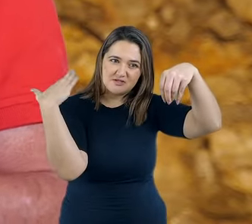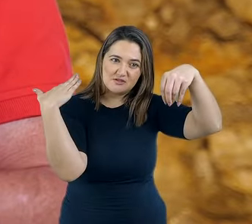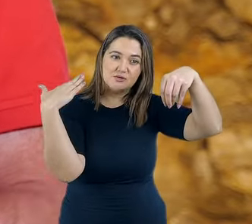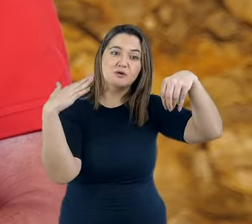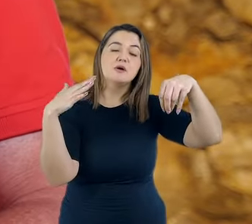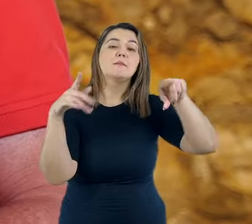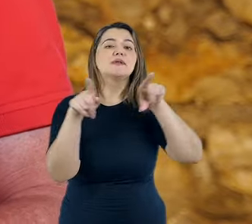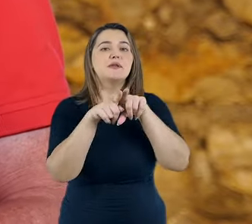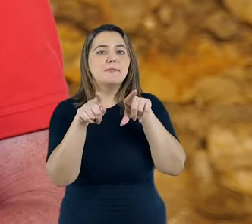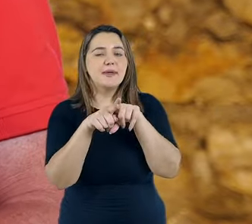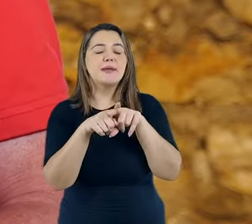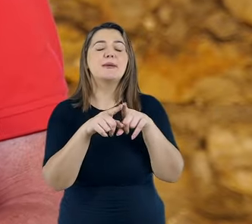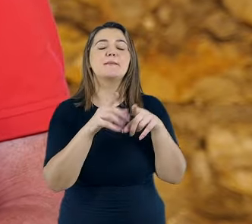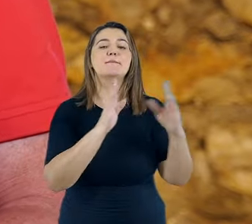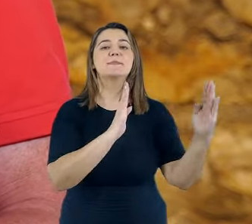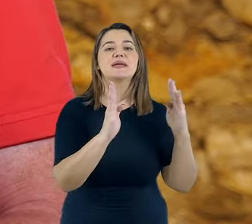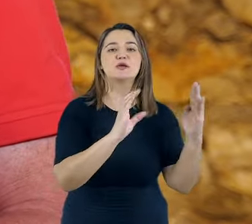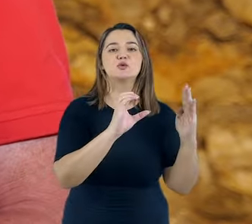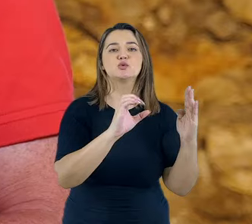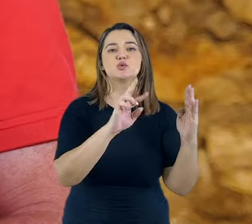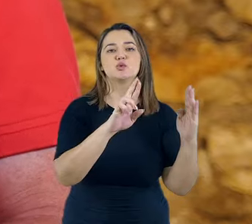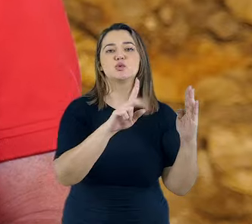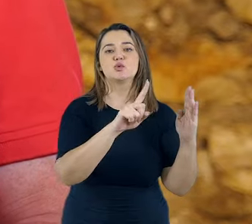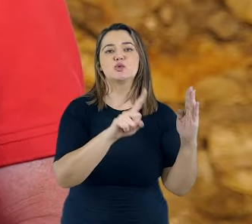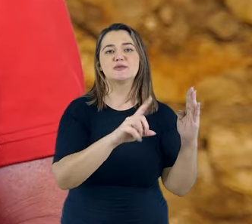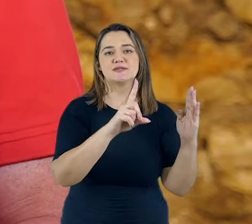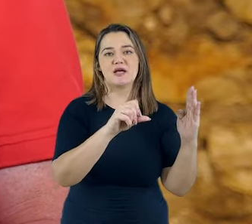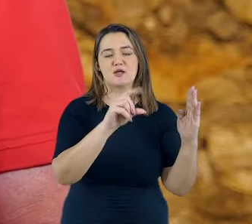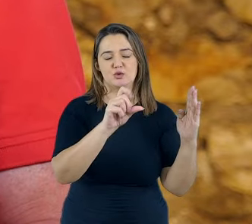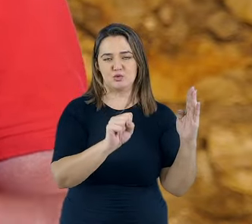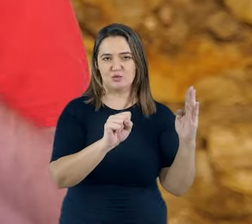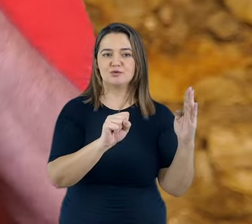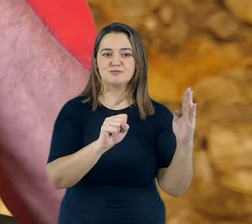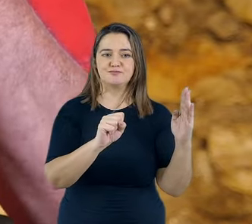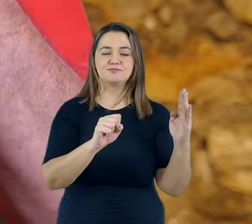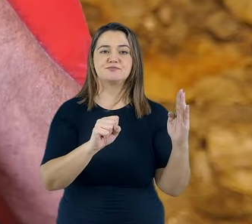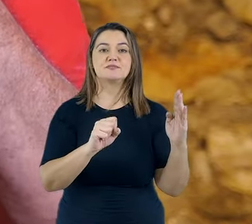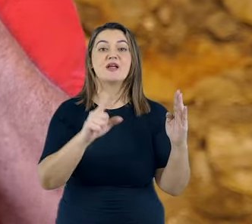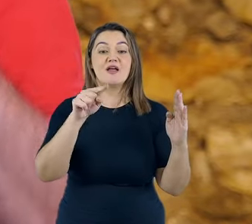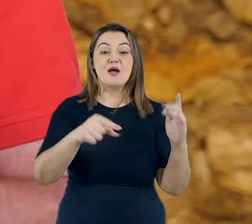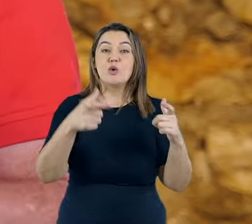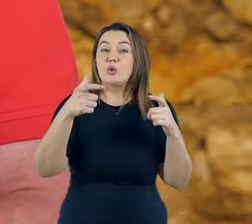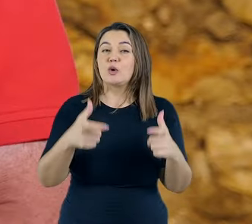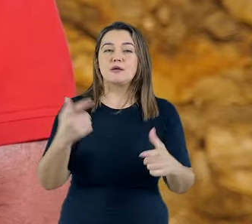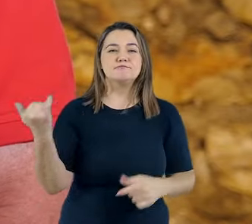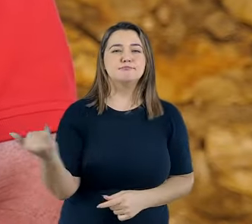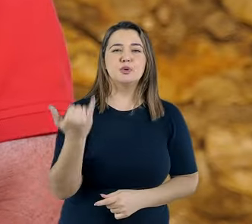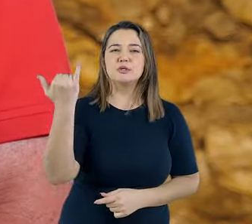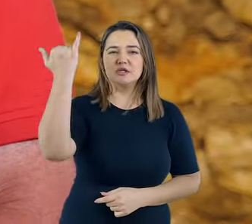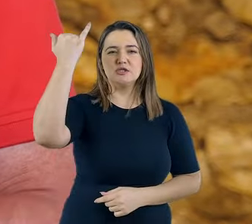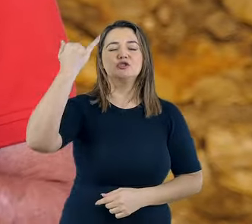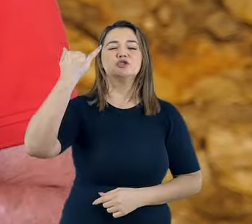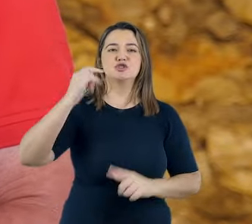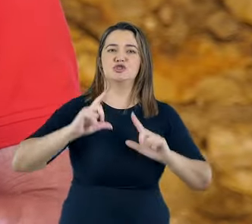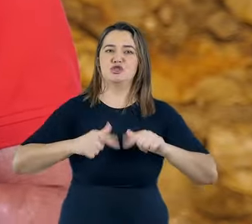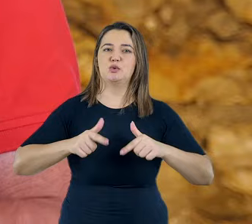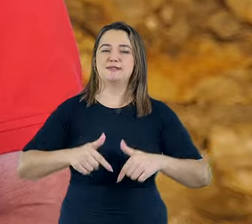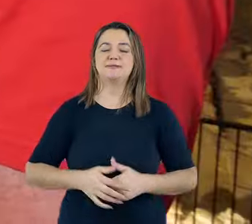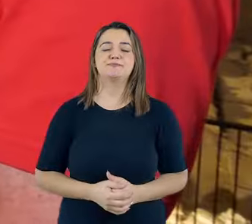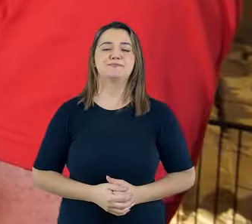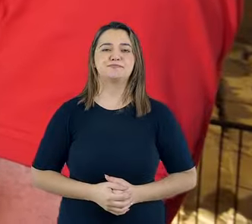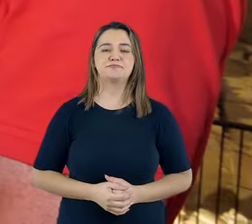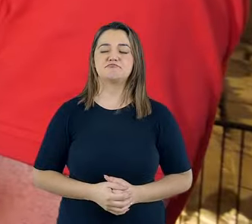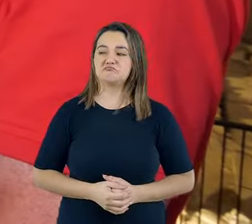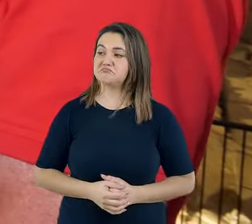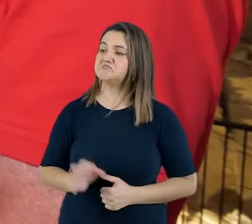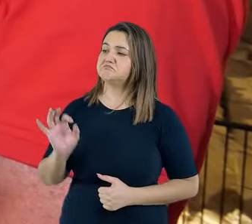mas também palácios dos cruzados, e como já falamos também da época dos otomanos britânicos, era um lugar central na Jerusalém em todas as